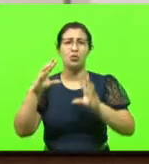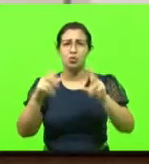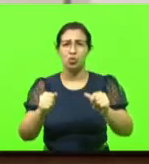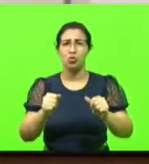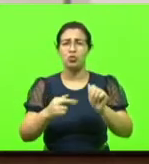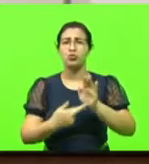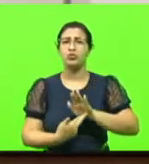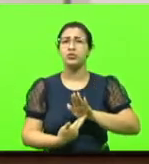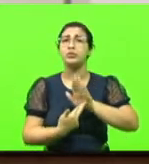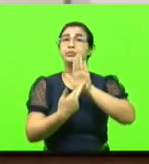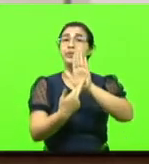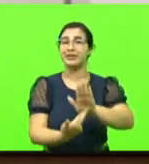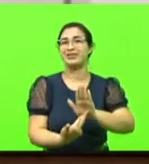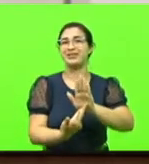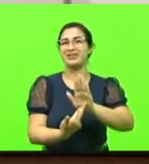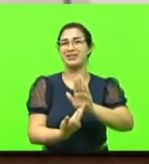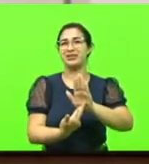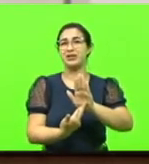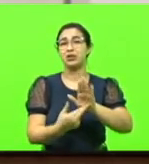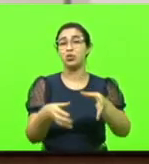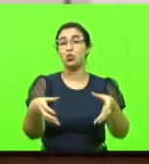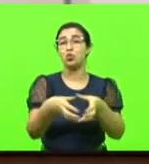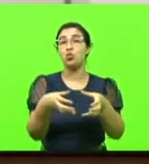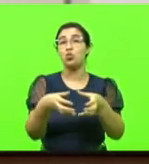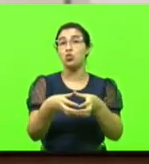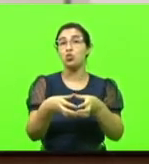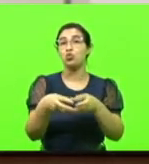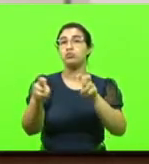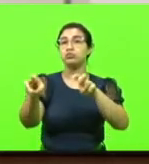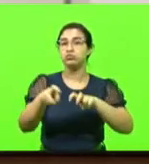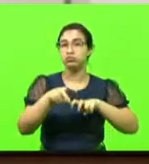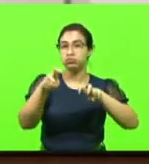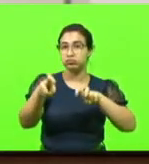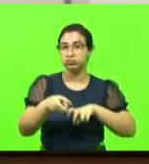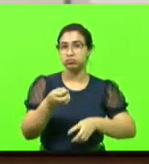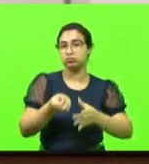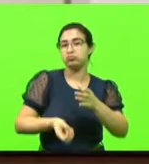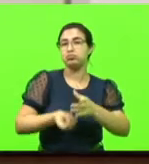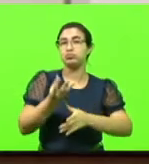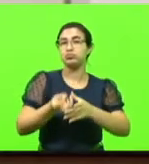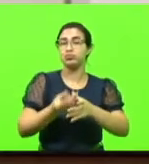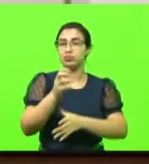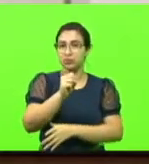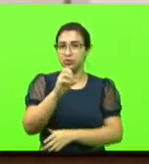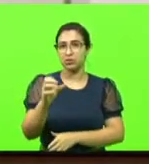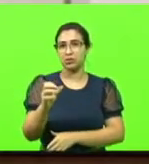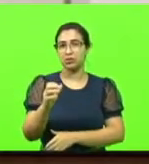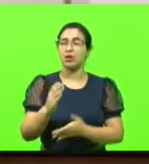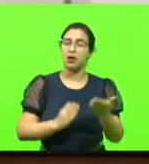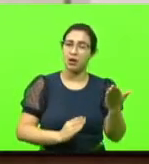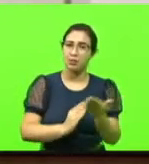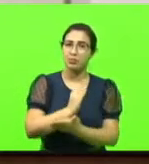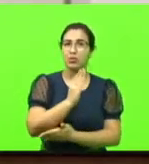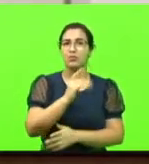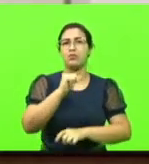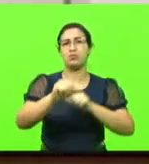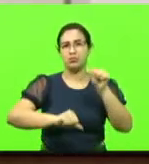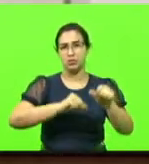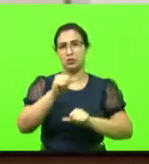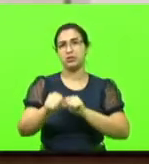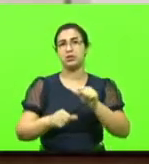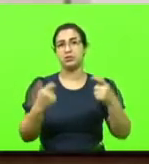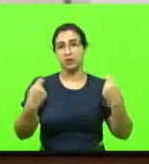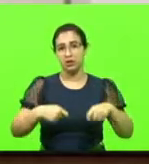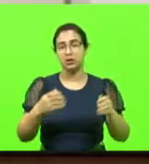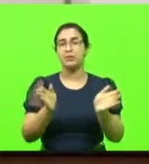representam a classe da agricultura e produtiva em Santa Catarina. Peço que a gente aprove essas mudanças.